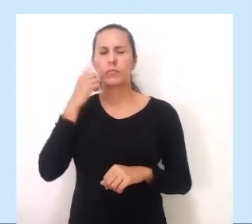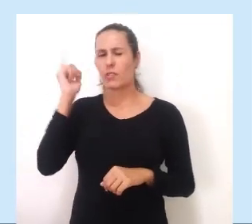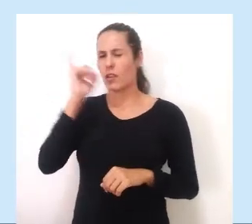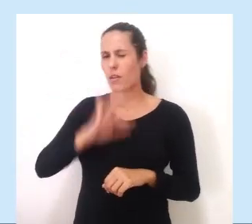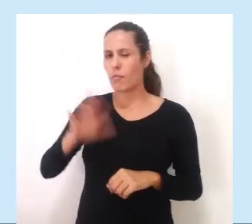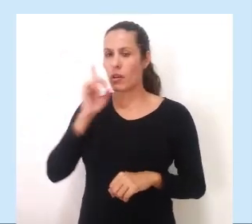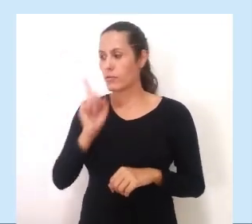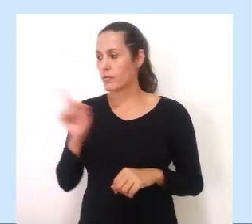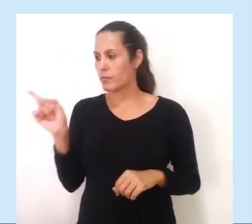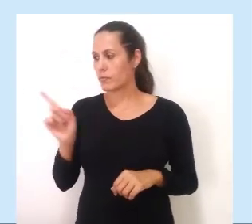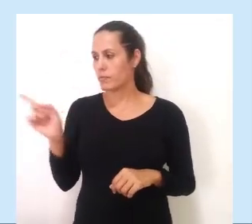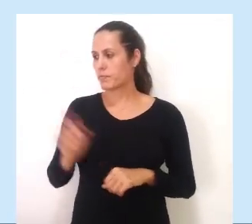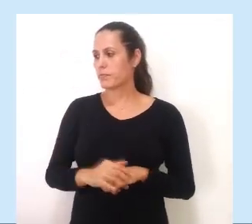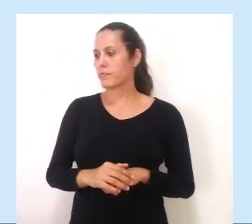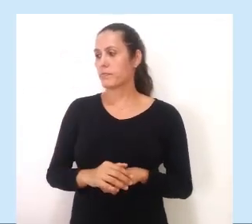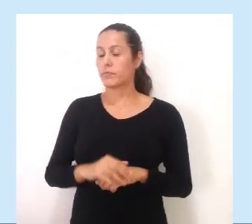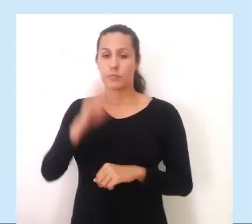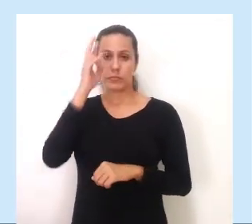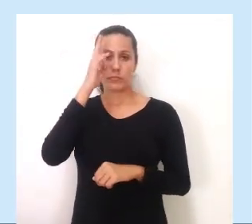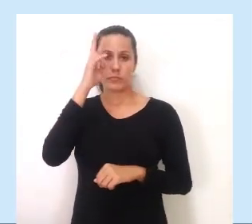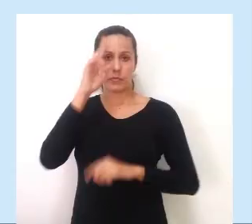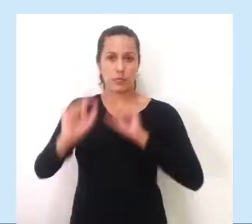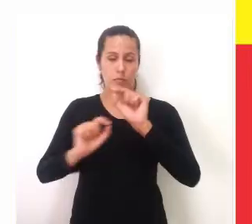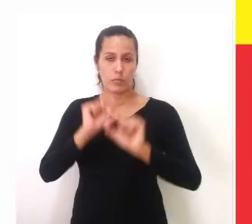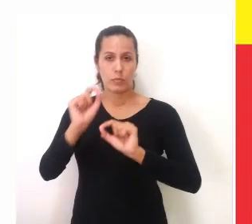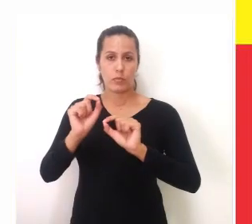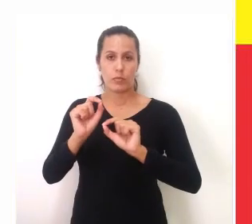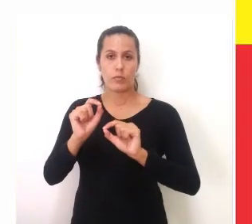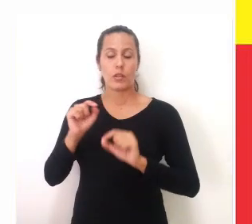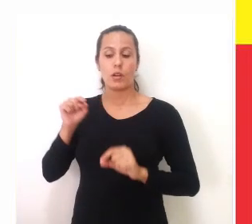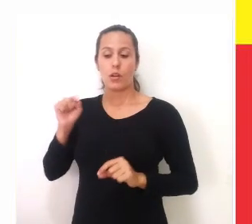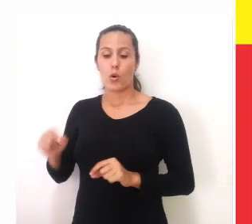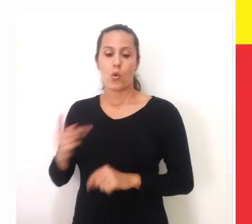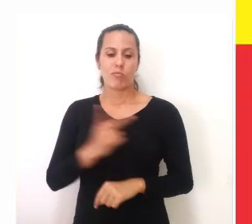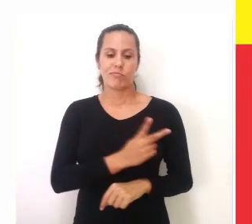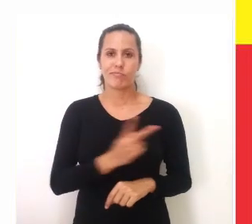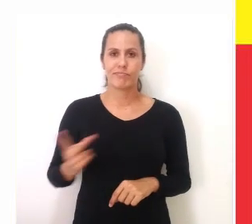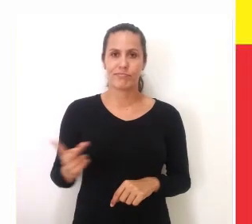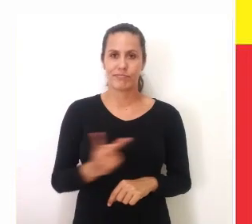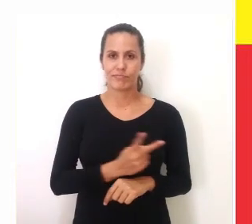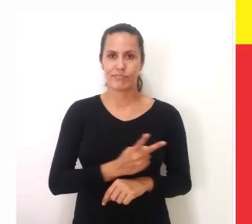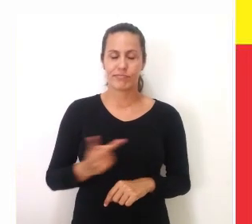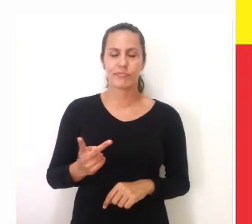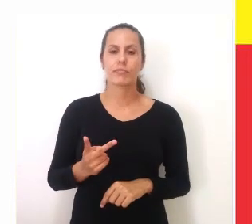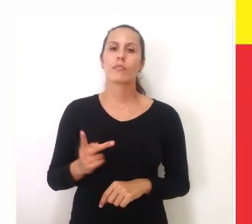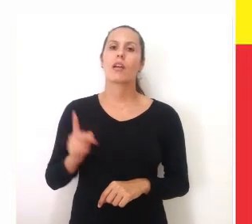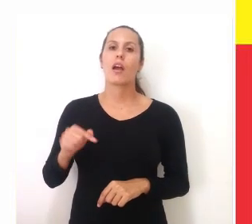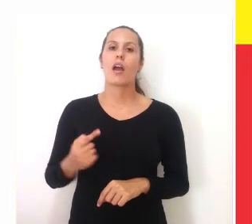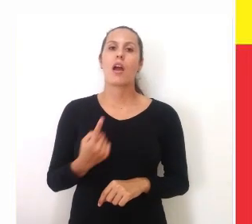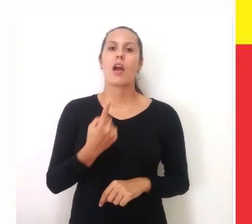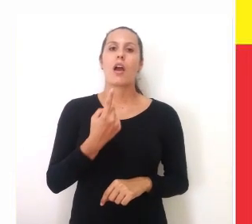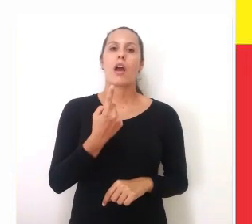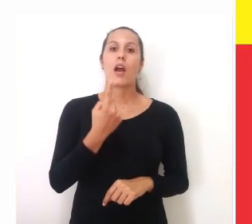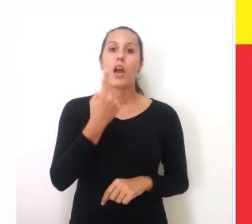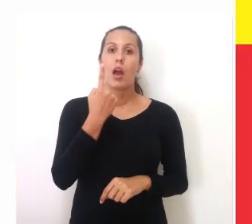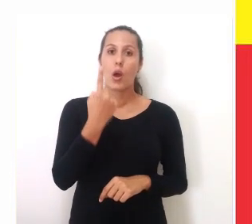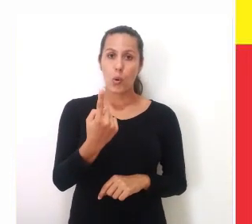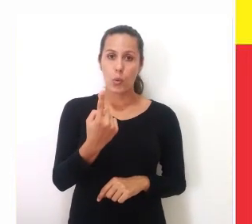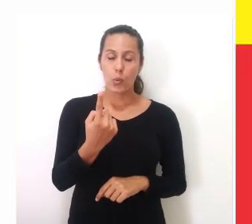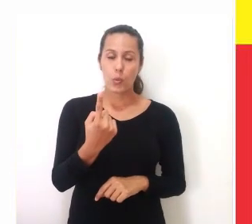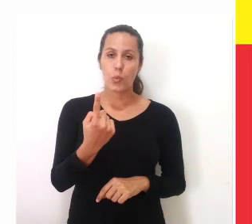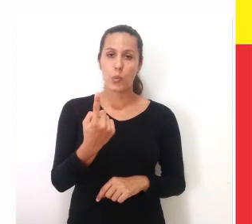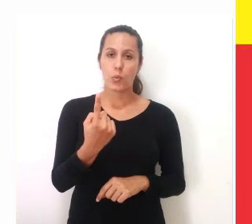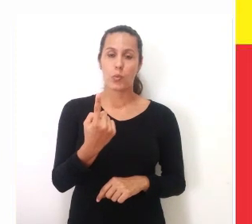colocar antes da relação, ok? Vamos ver uma imagem aqui. A gente tem que lembrar que o